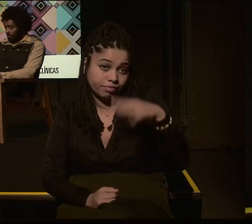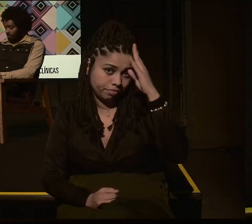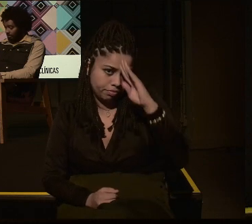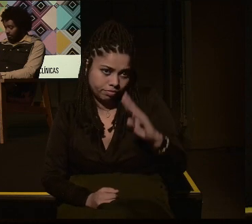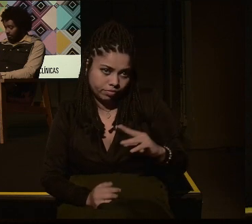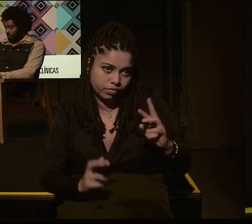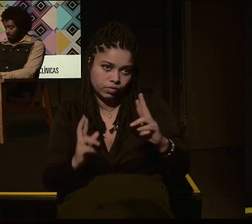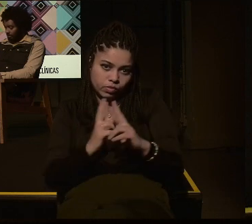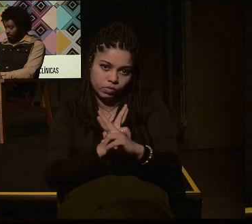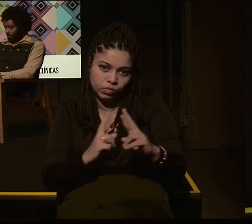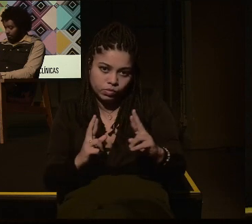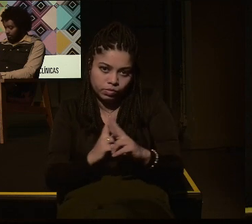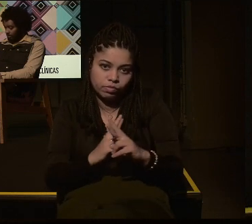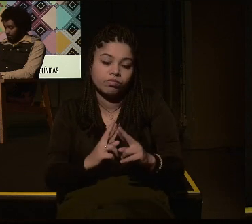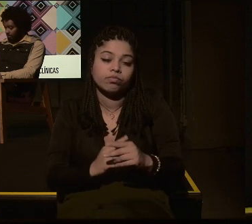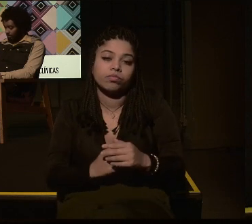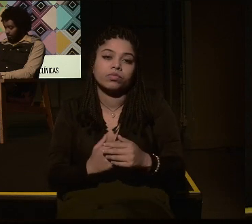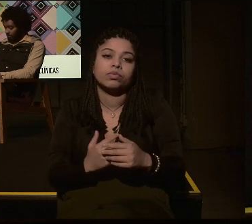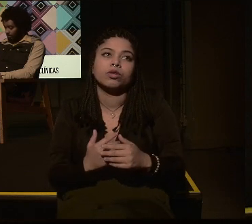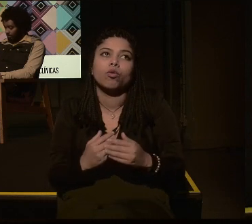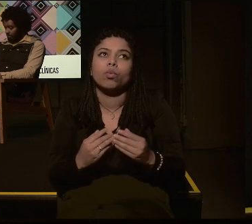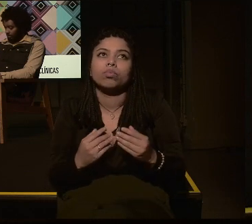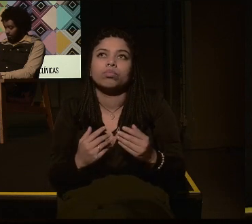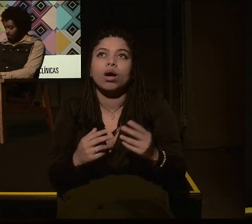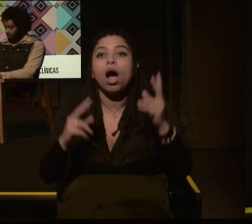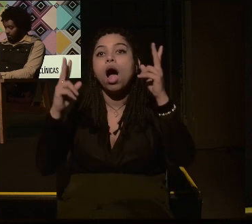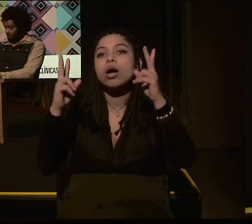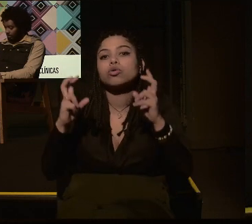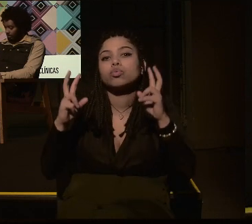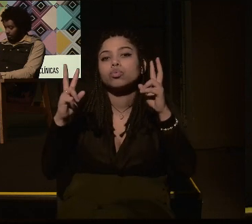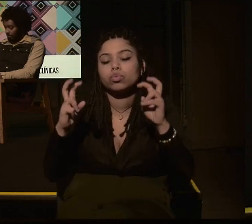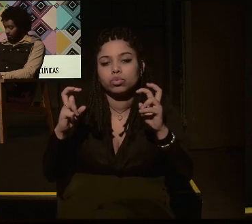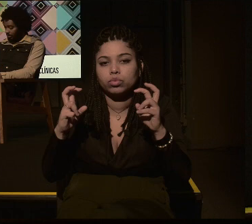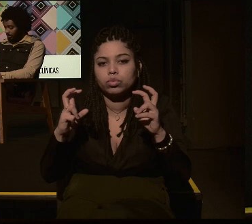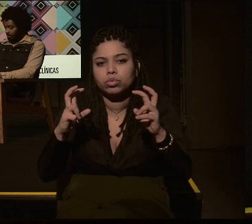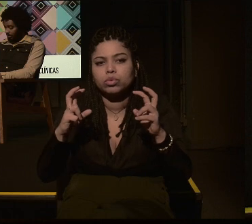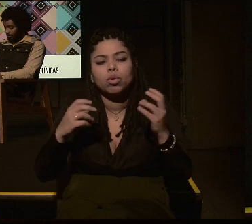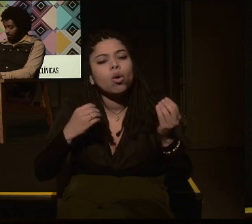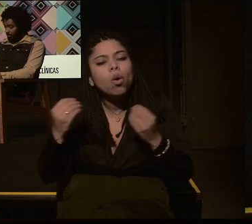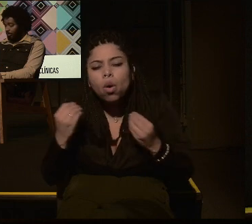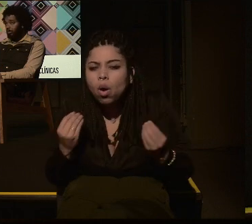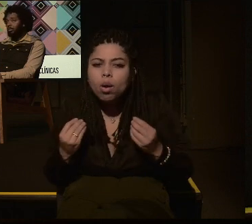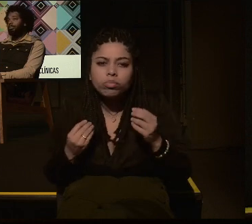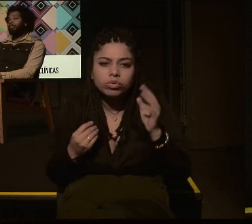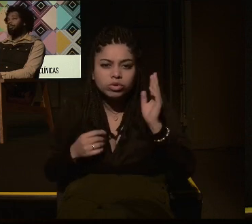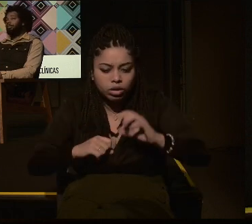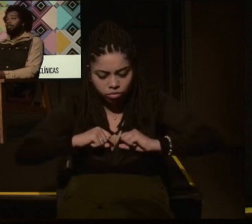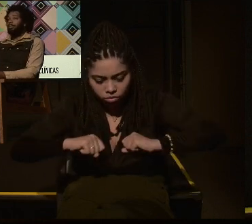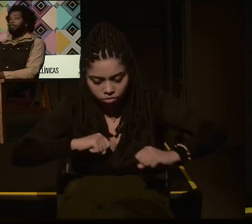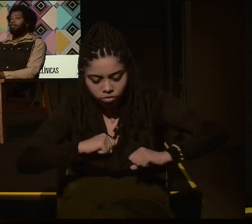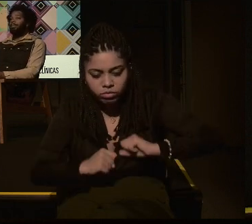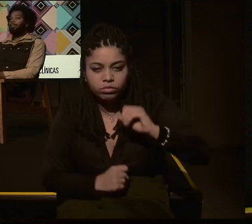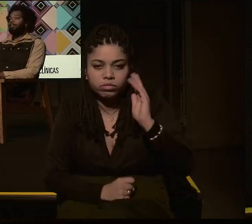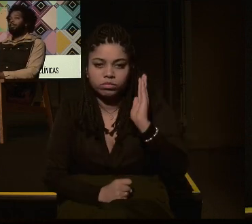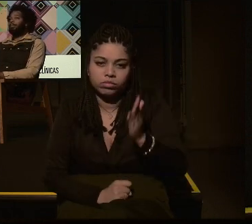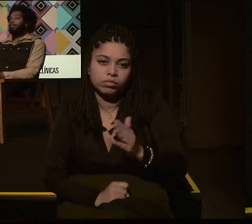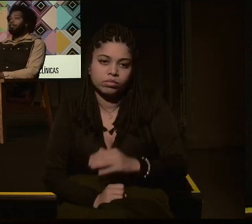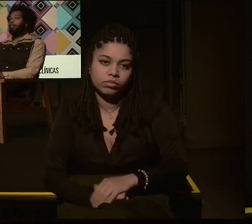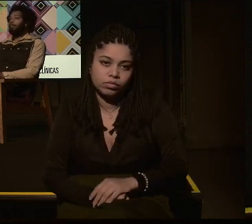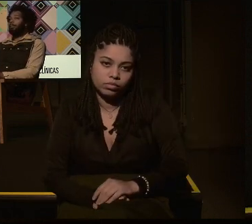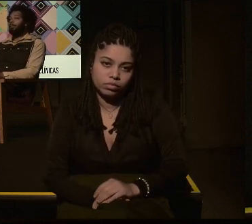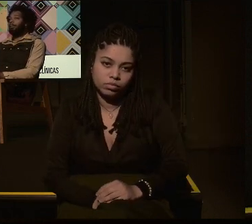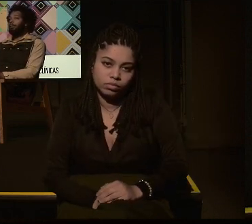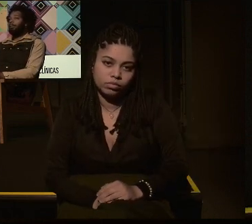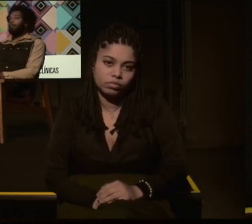relação, como que esse assunto é um assunto debatido, é um assunto